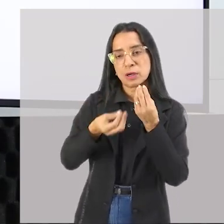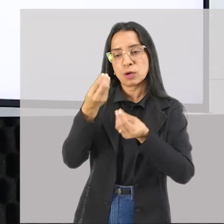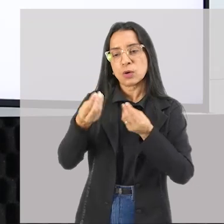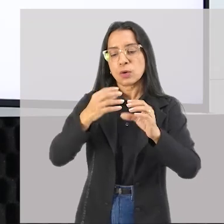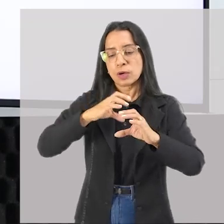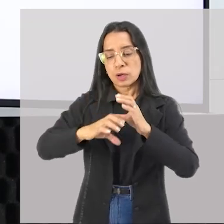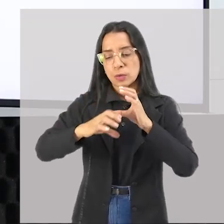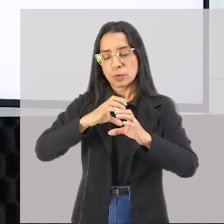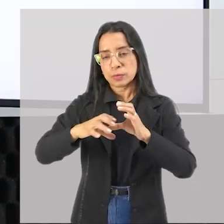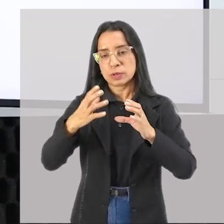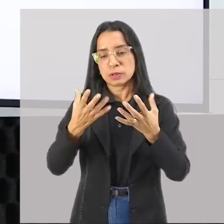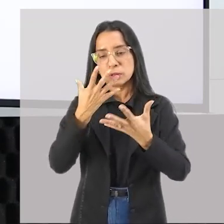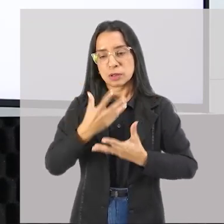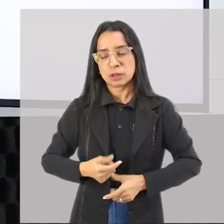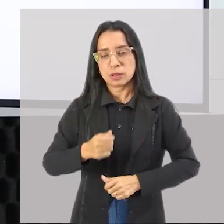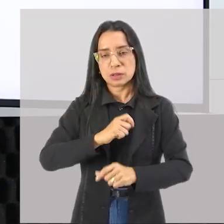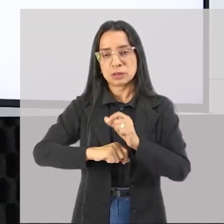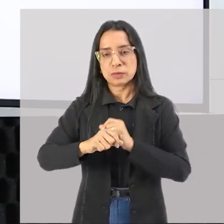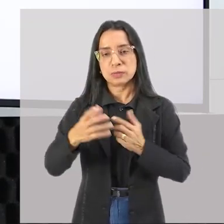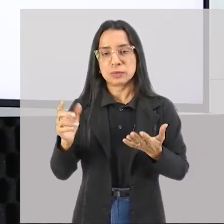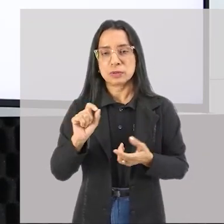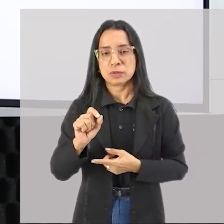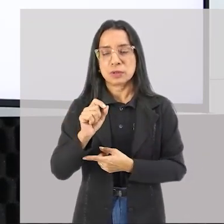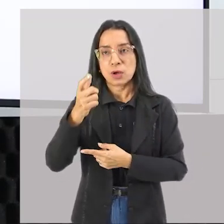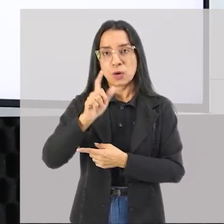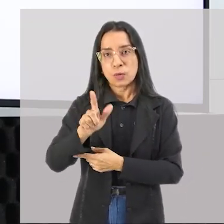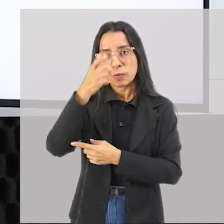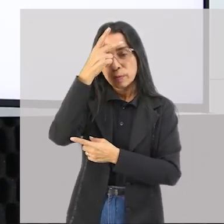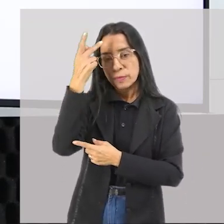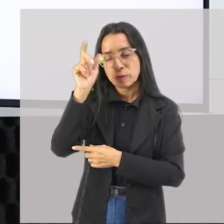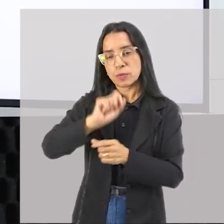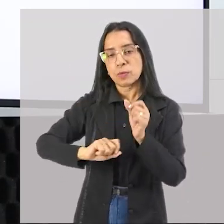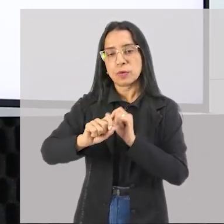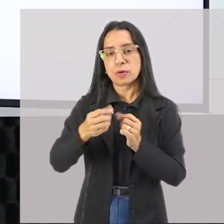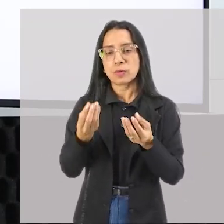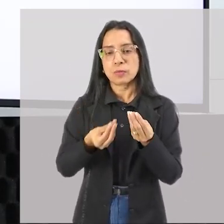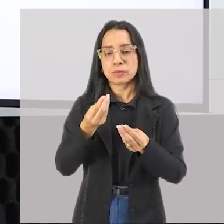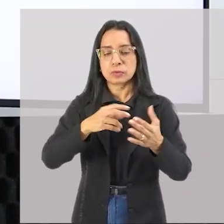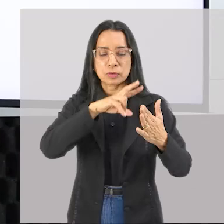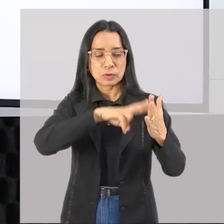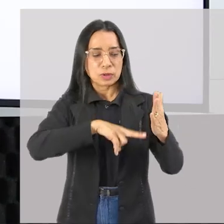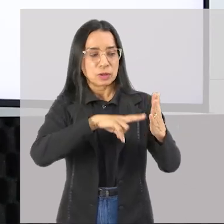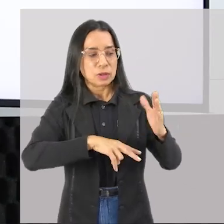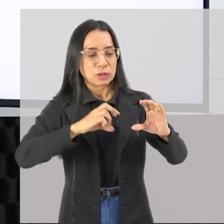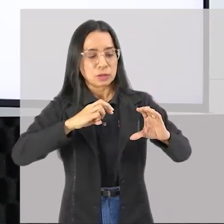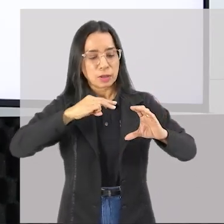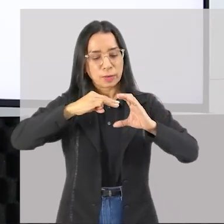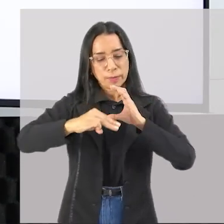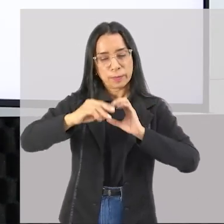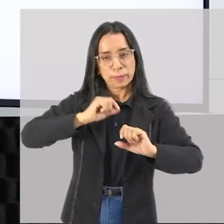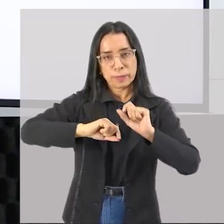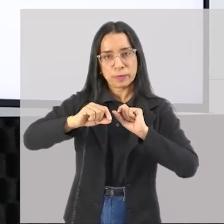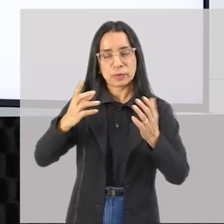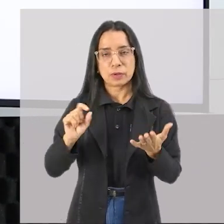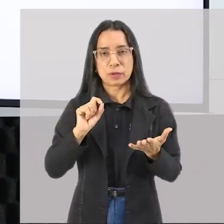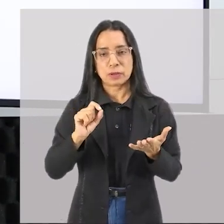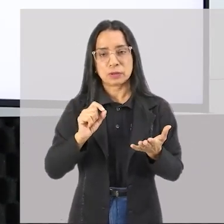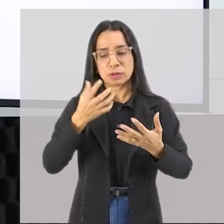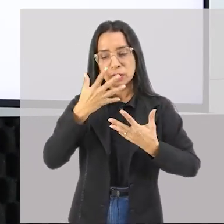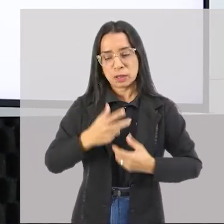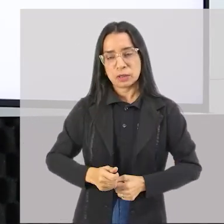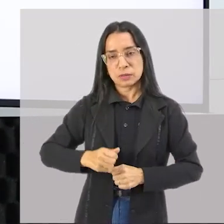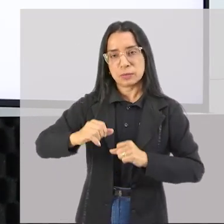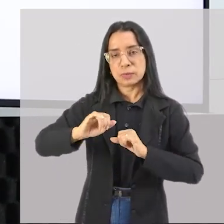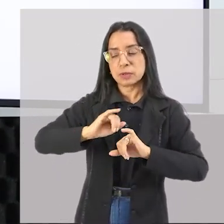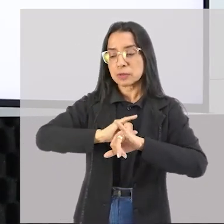aquela comunicação é recebida pela outra pessoa, como que aquela pessoa está lendo a minha mensagem, como que aquela outra pessoa está